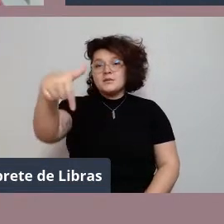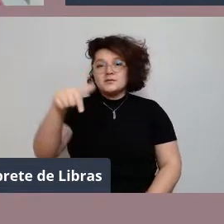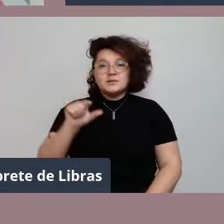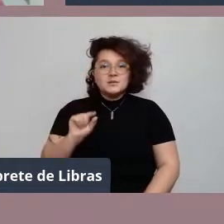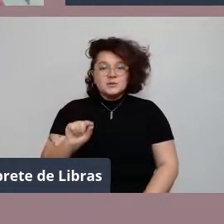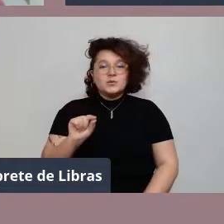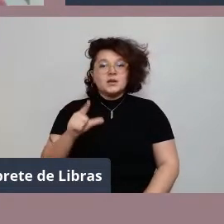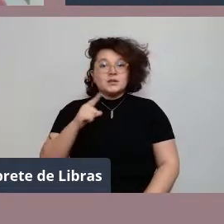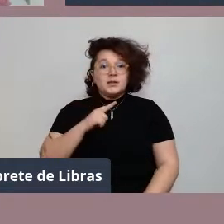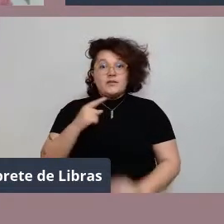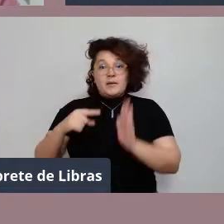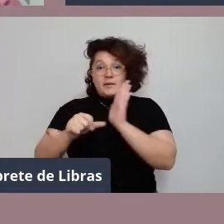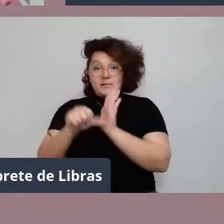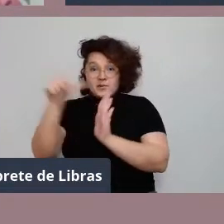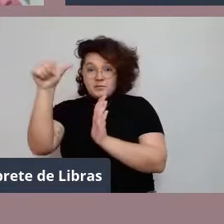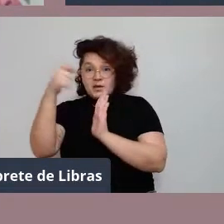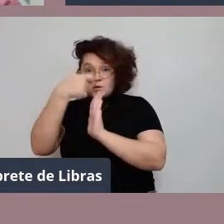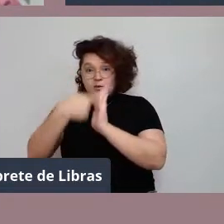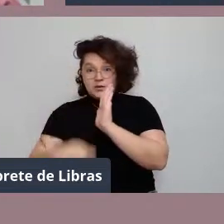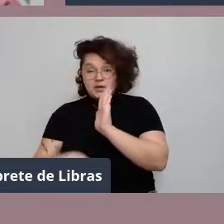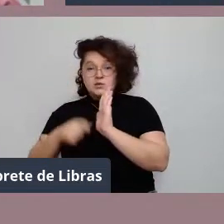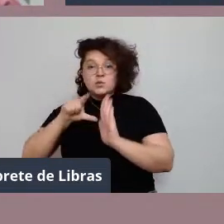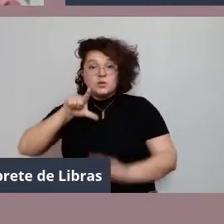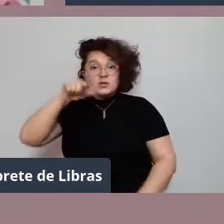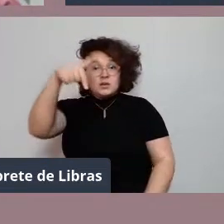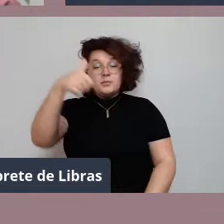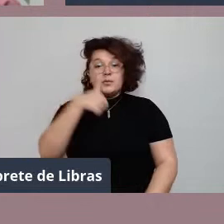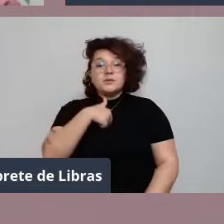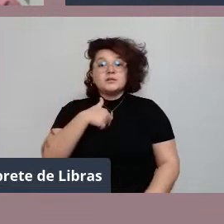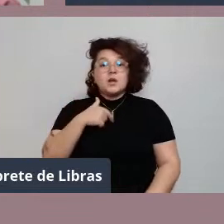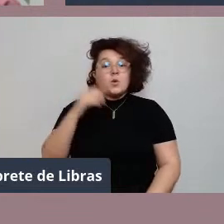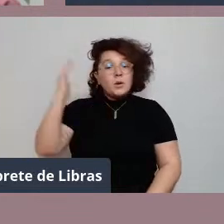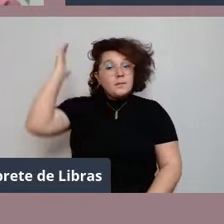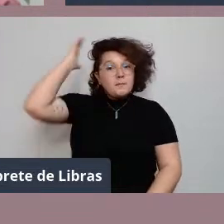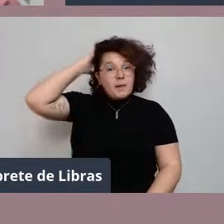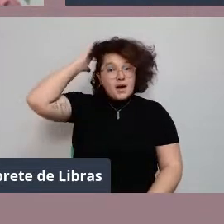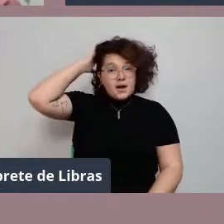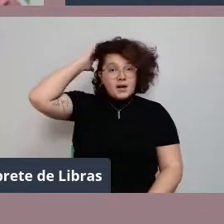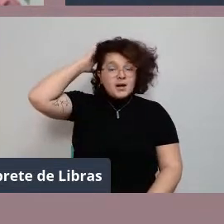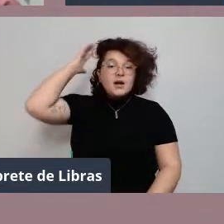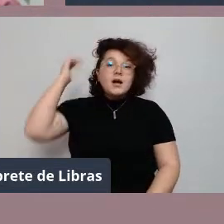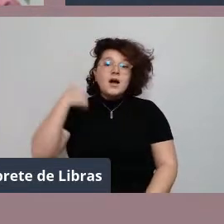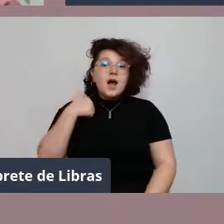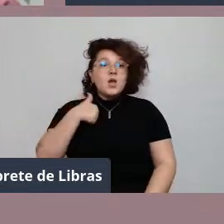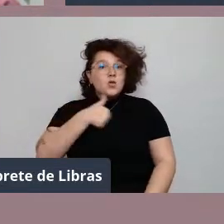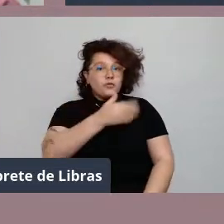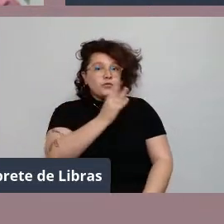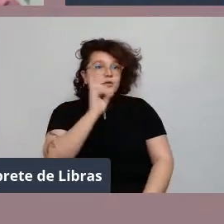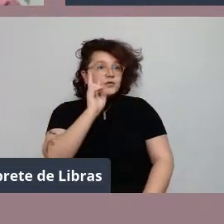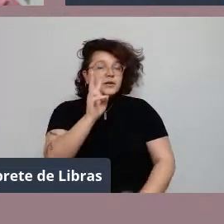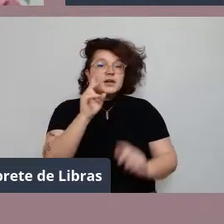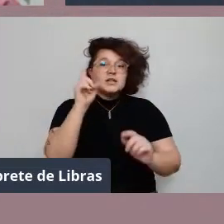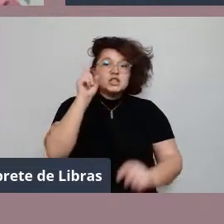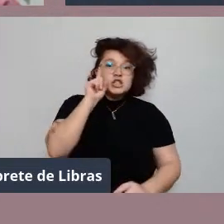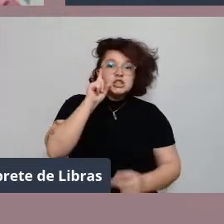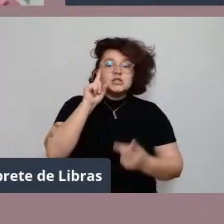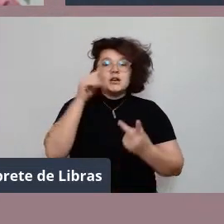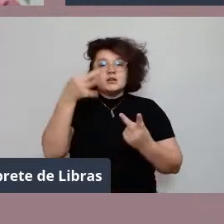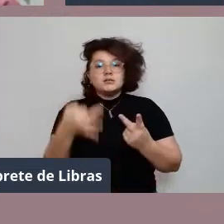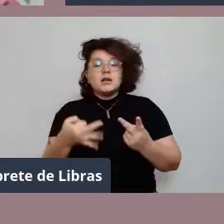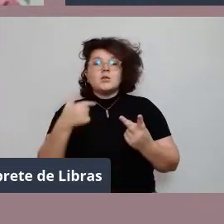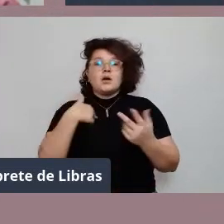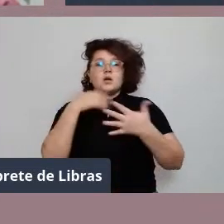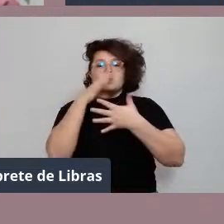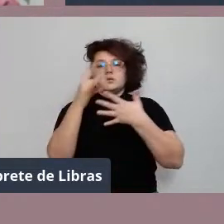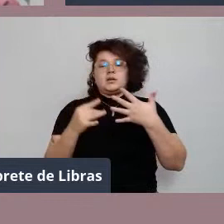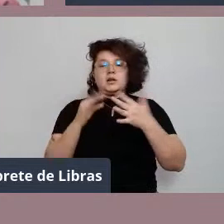primeira versão. Aí, quando Sim. eu fui preparar, depois eu fui olhar qual era o dia, qual era não sei o que, claro. Eu fiz detalhes e